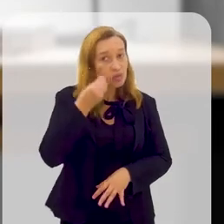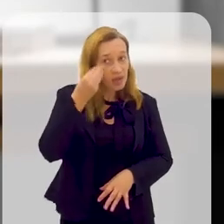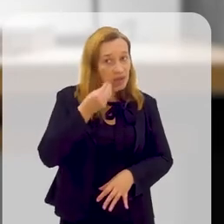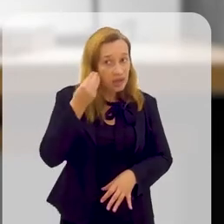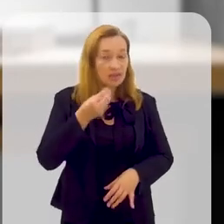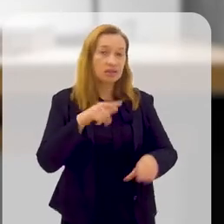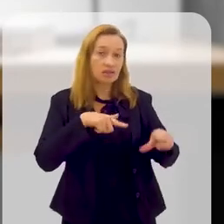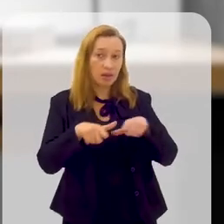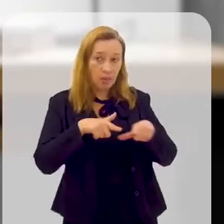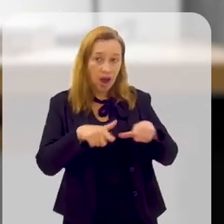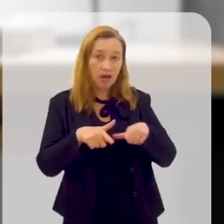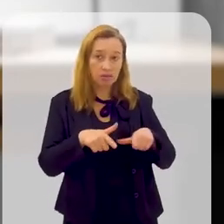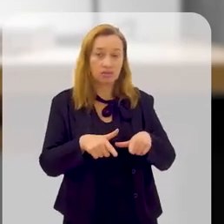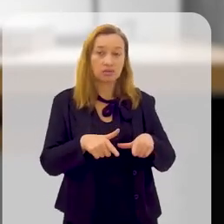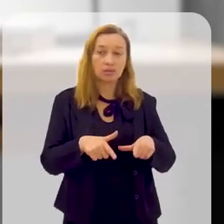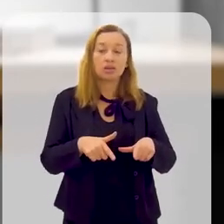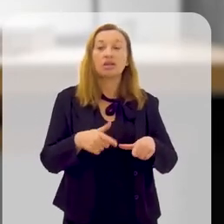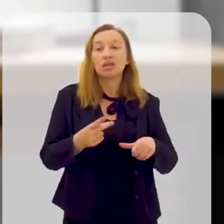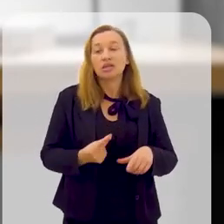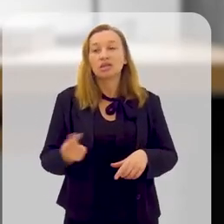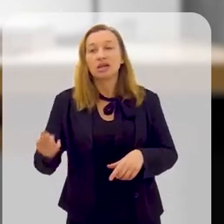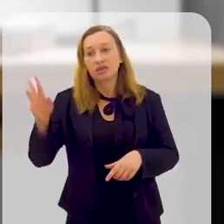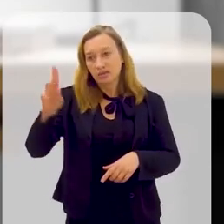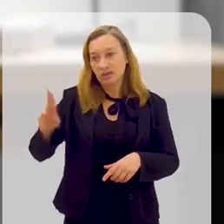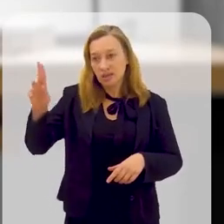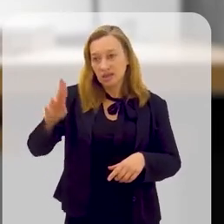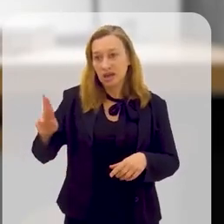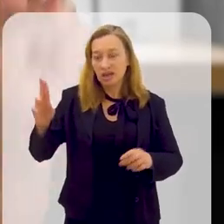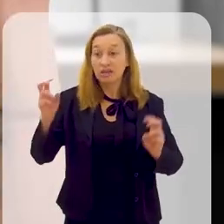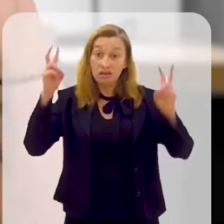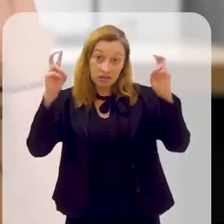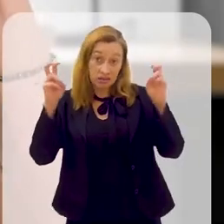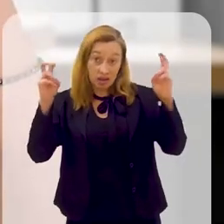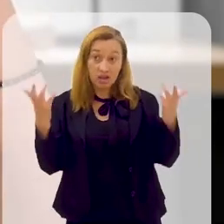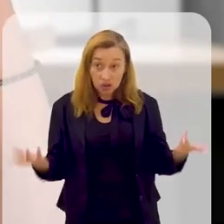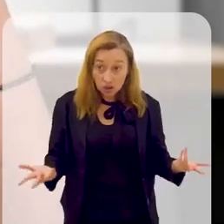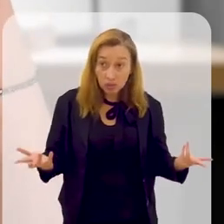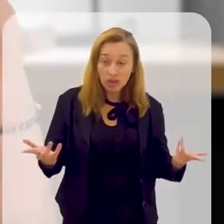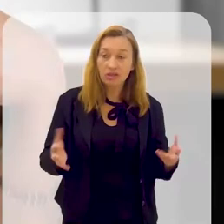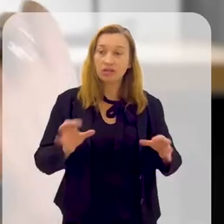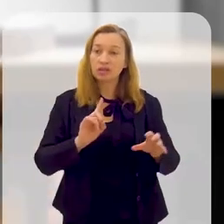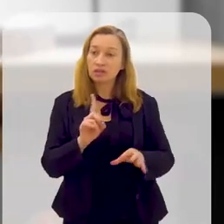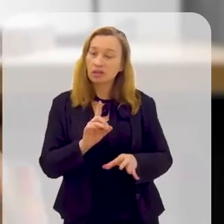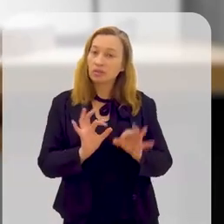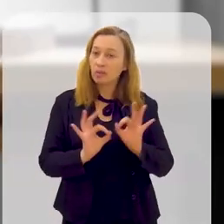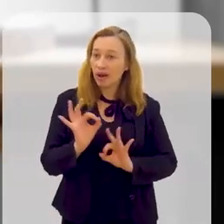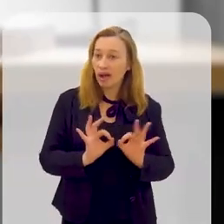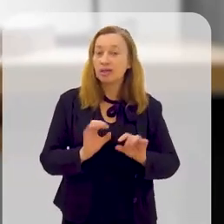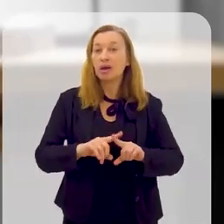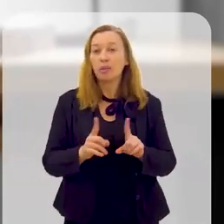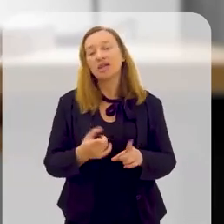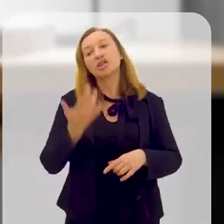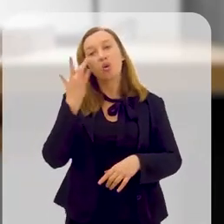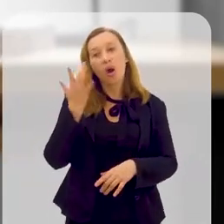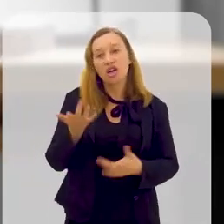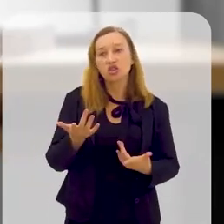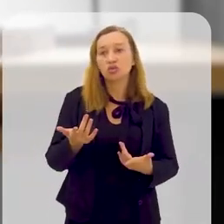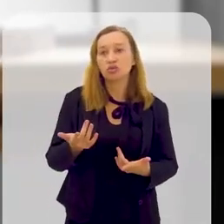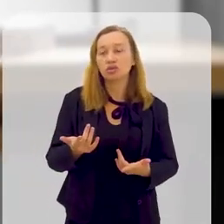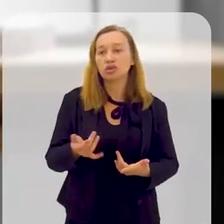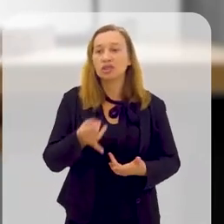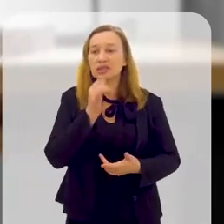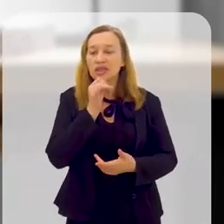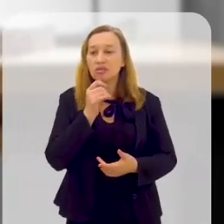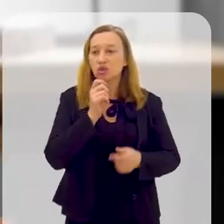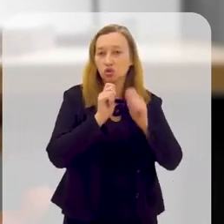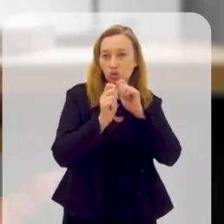claro se não tem experiência de mercado então todo mundo sai da Universidade entre aspas despreparado Mas uma coisa